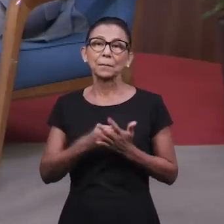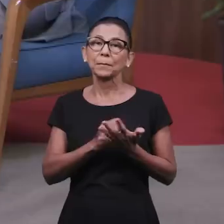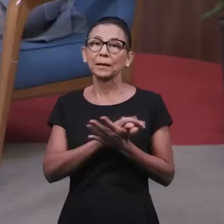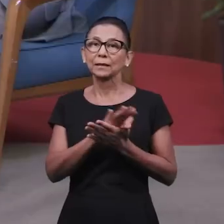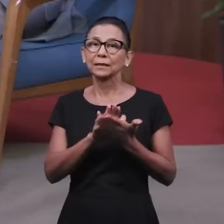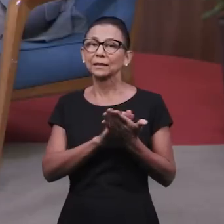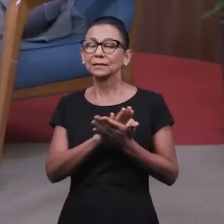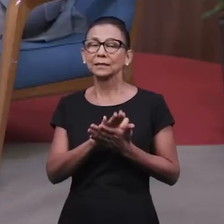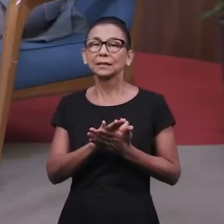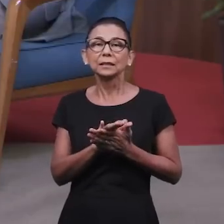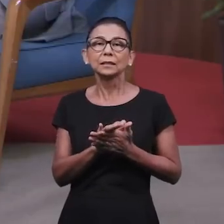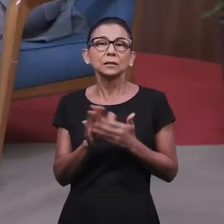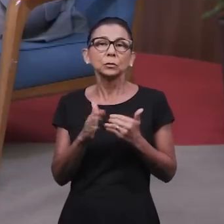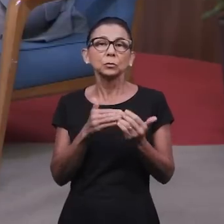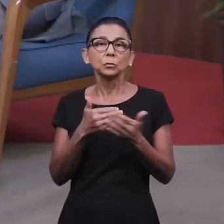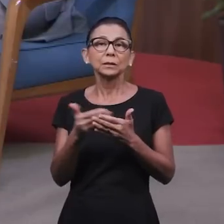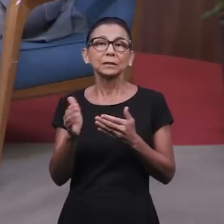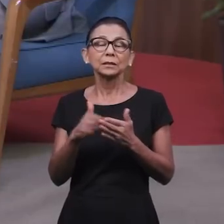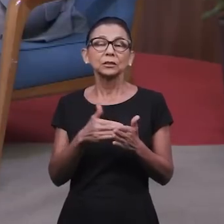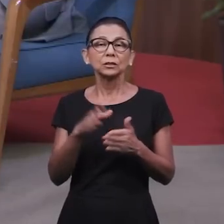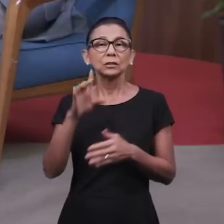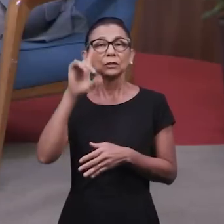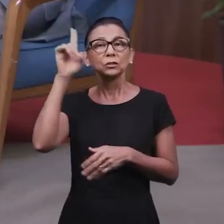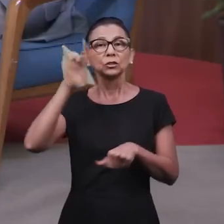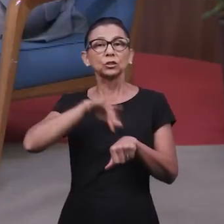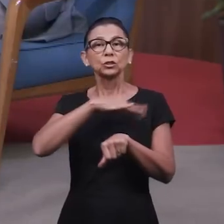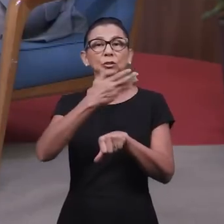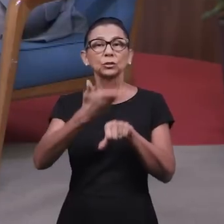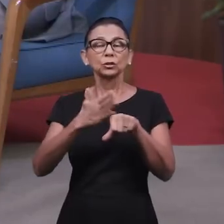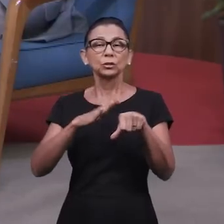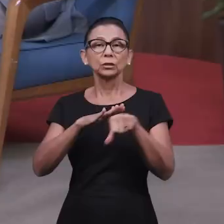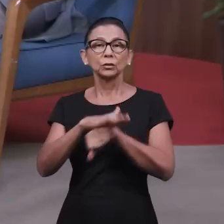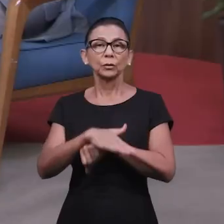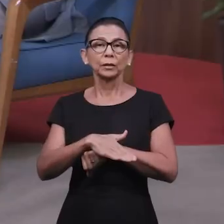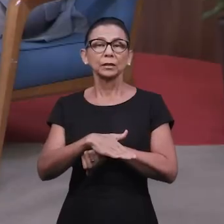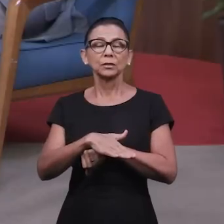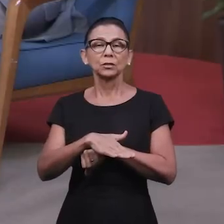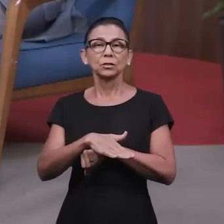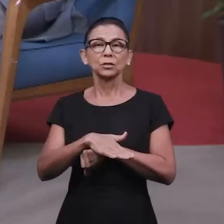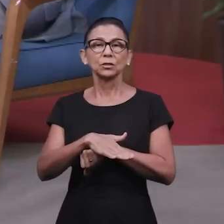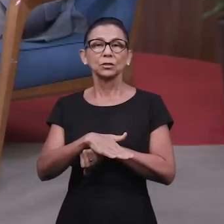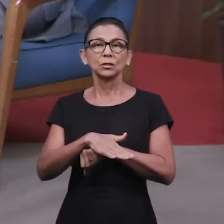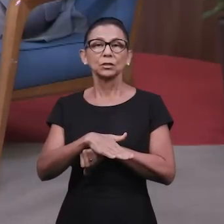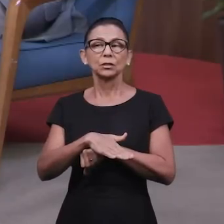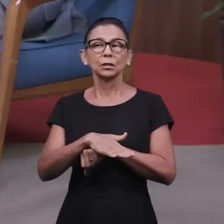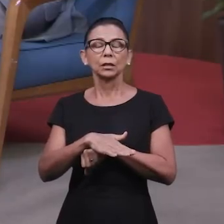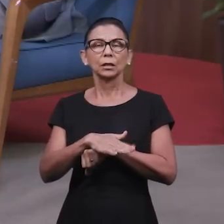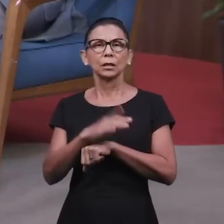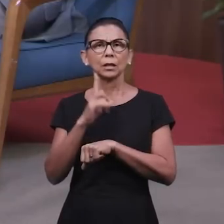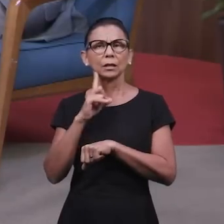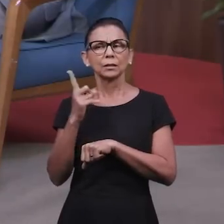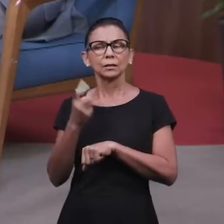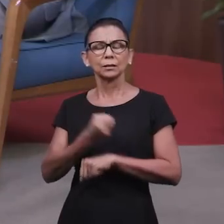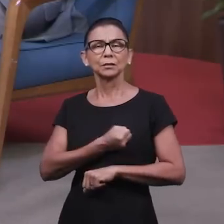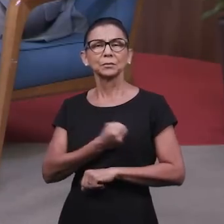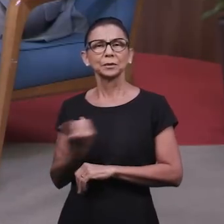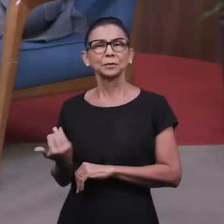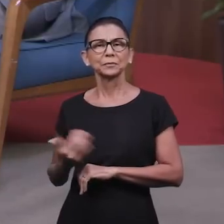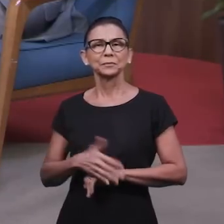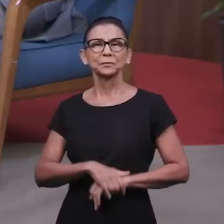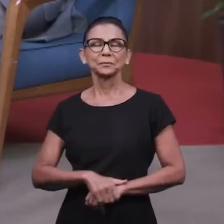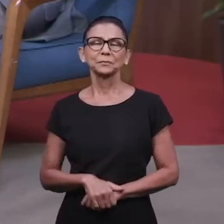a qualquer hora do dia ou da noite, todos os dias da semana. O número é esse que está aparecendo aí na tela,